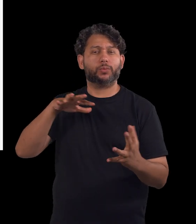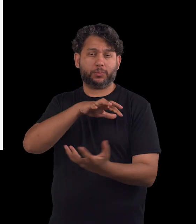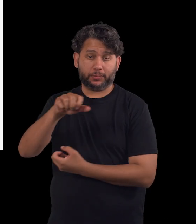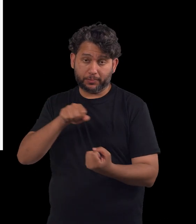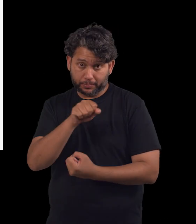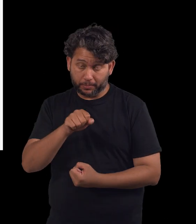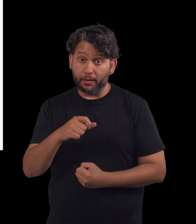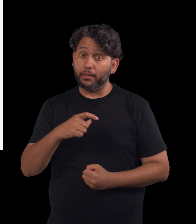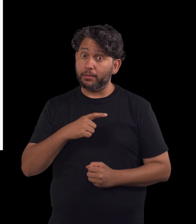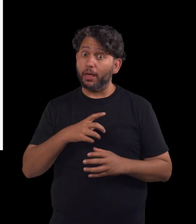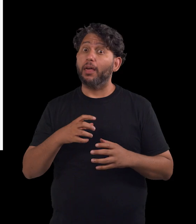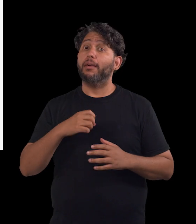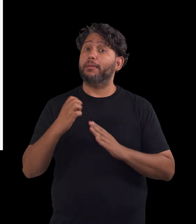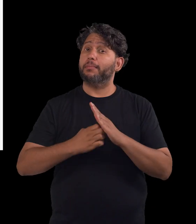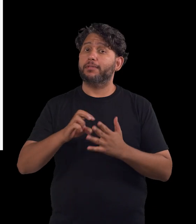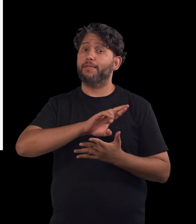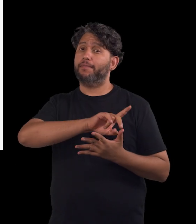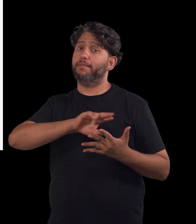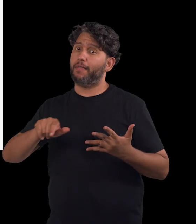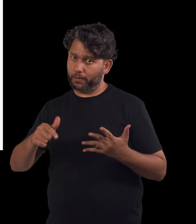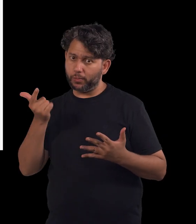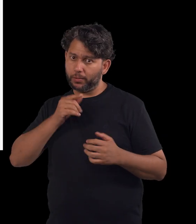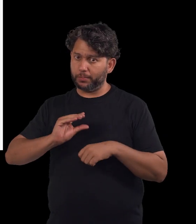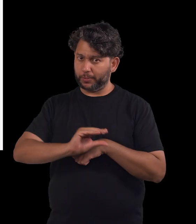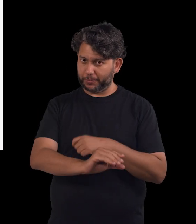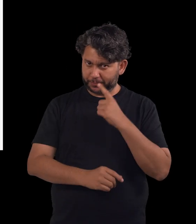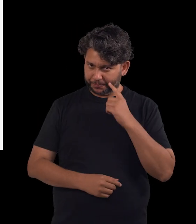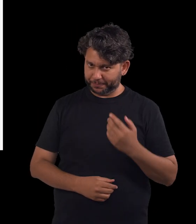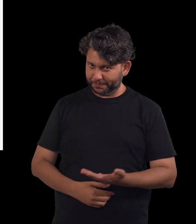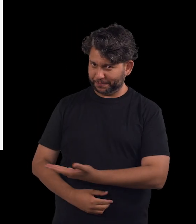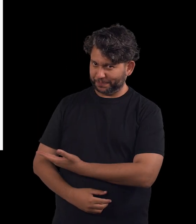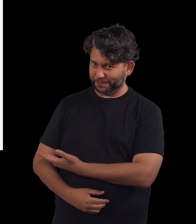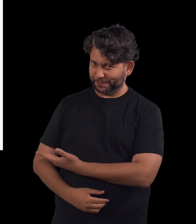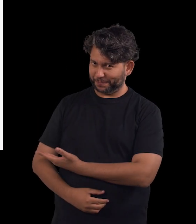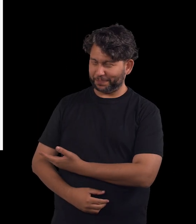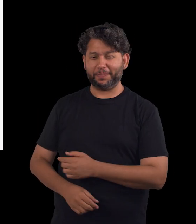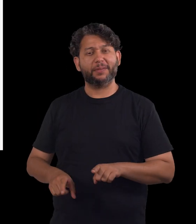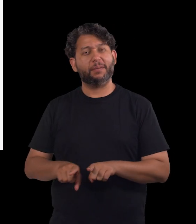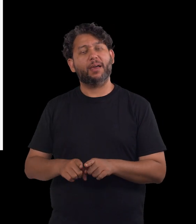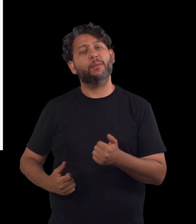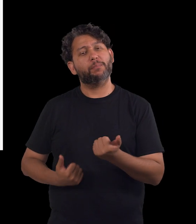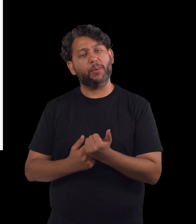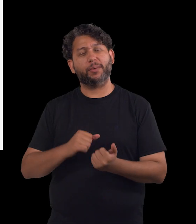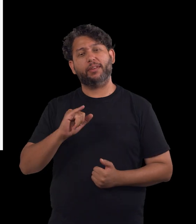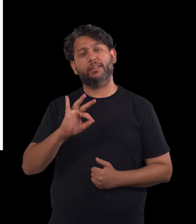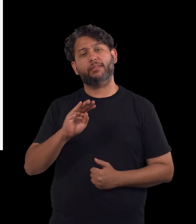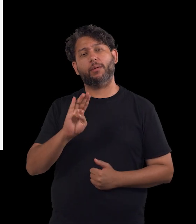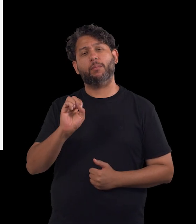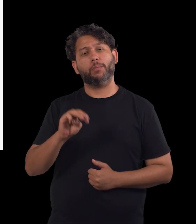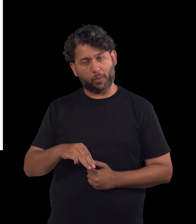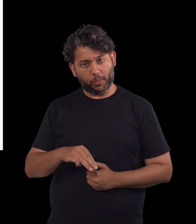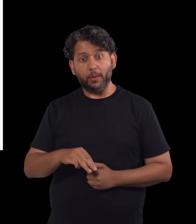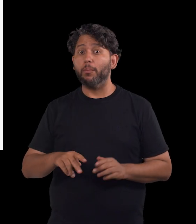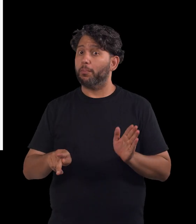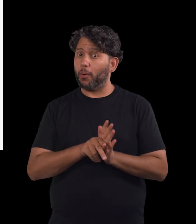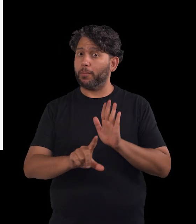com o patrocínio da Zemax Group, Simpal, Wilson Sons e Grupo DAS, além do apoio da Itabom, por meio